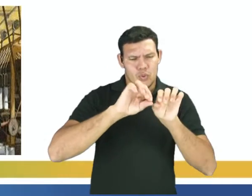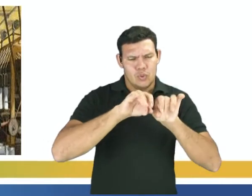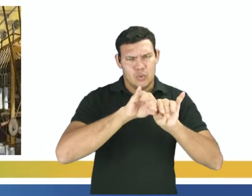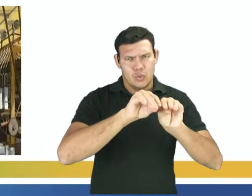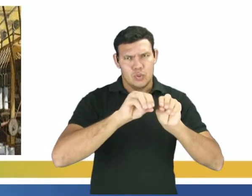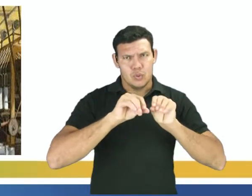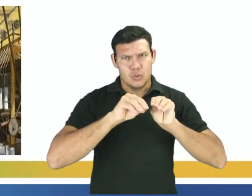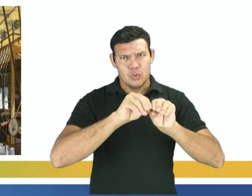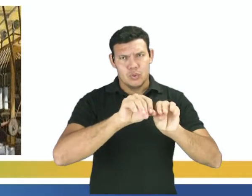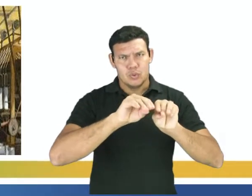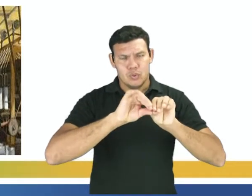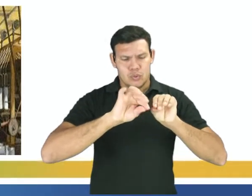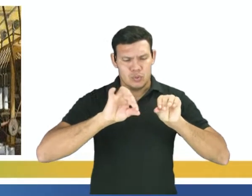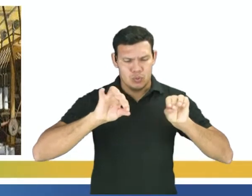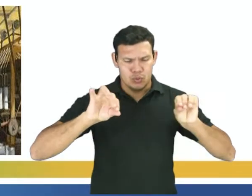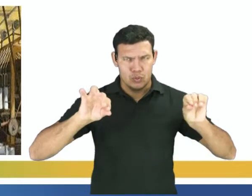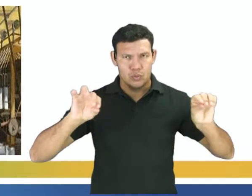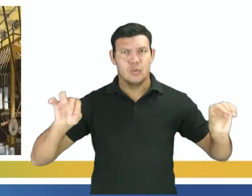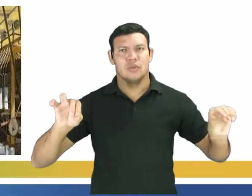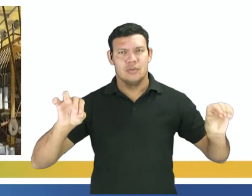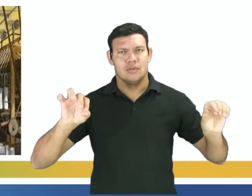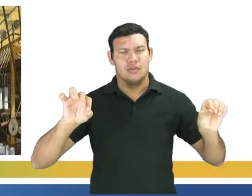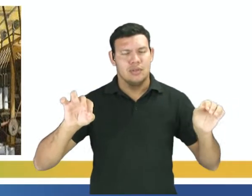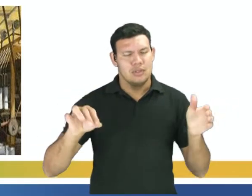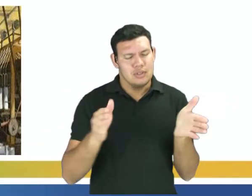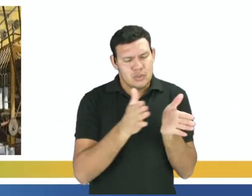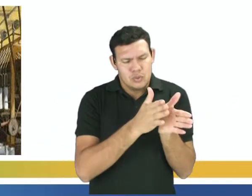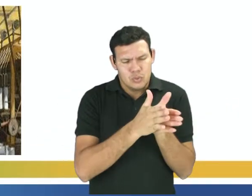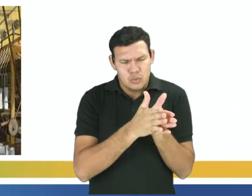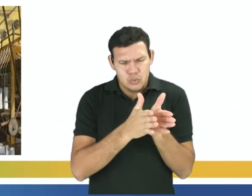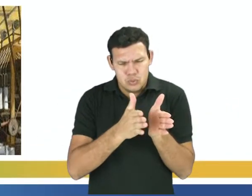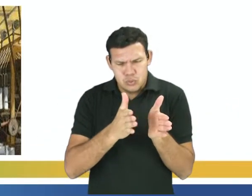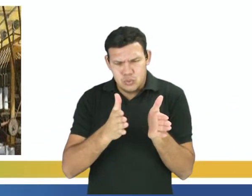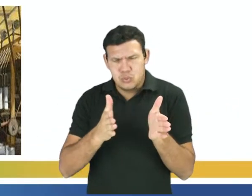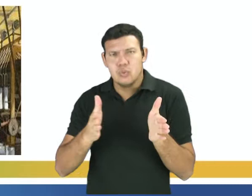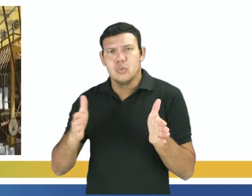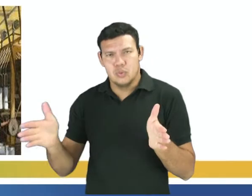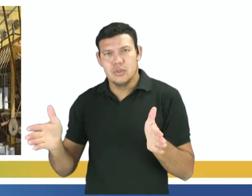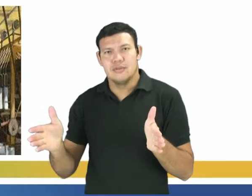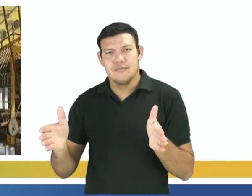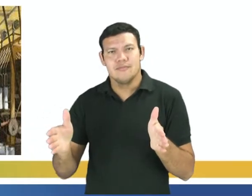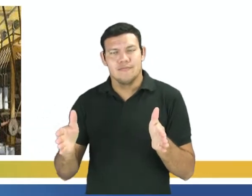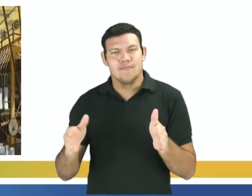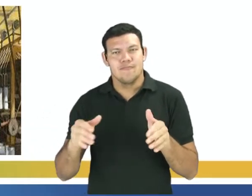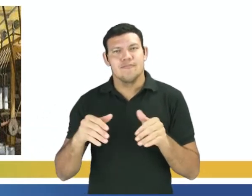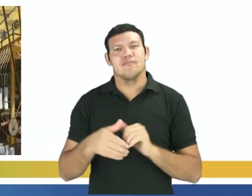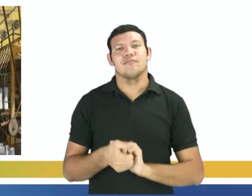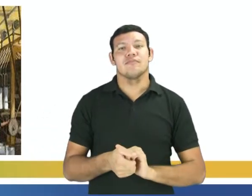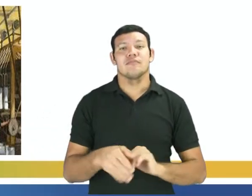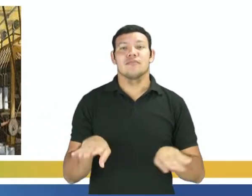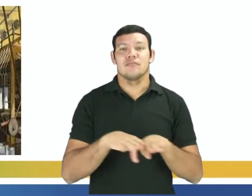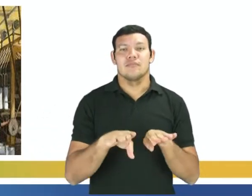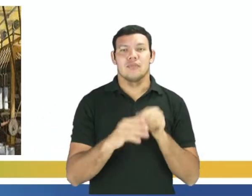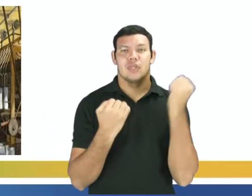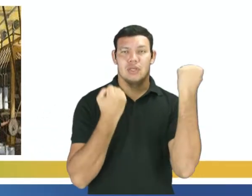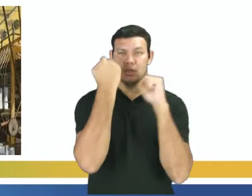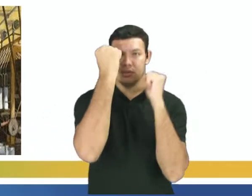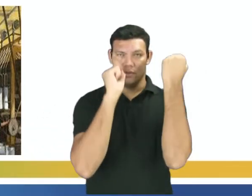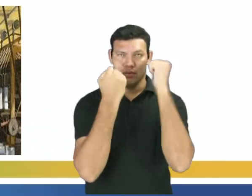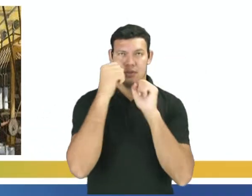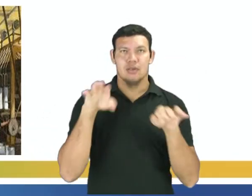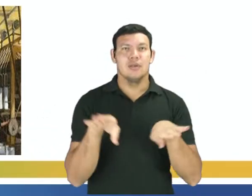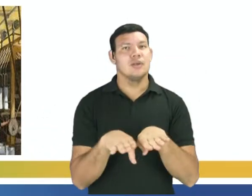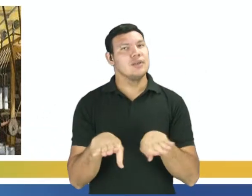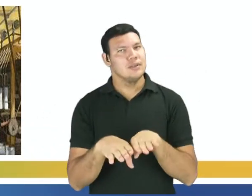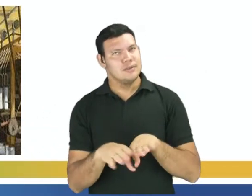os tecidos da época, até chegar a uma época mais avançada das máquinas. E aí passa para a